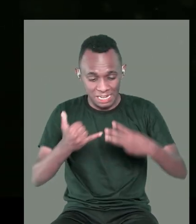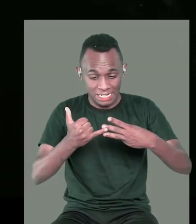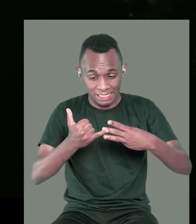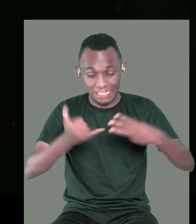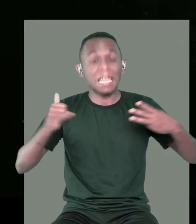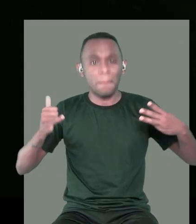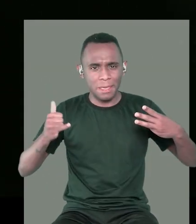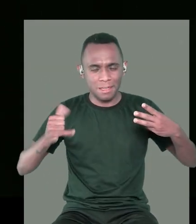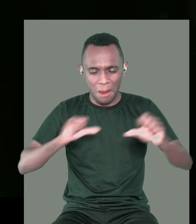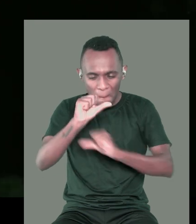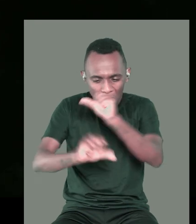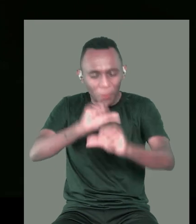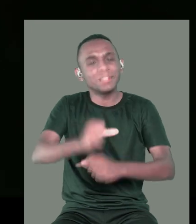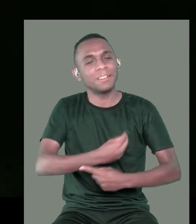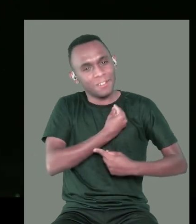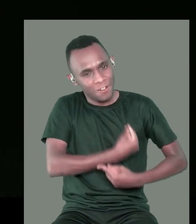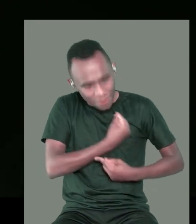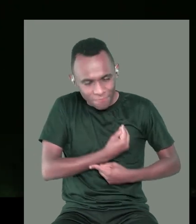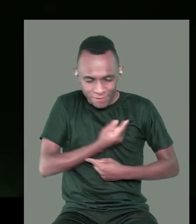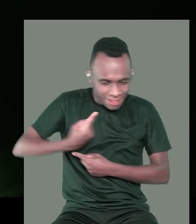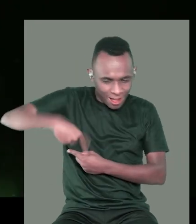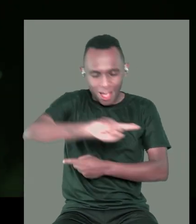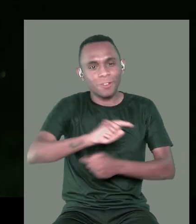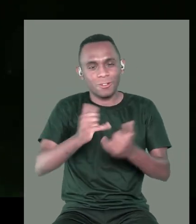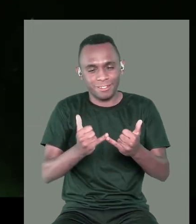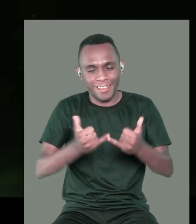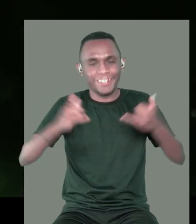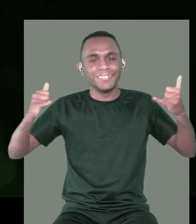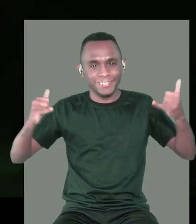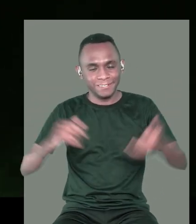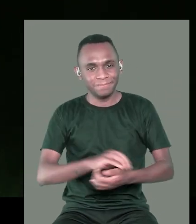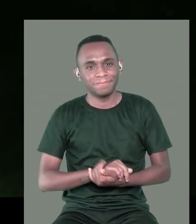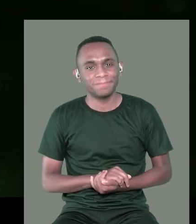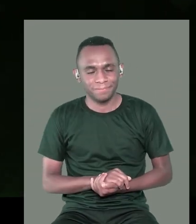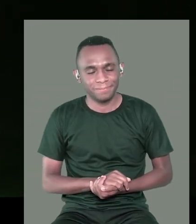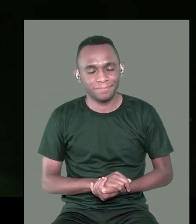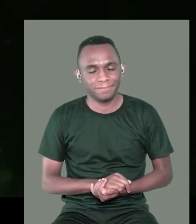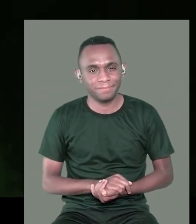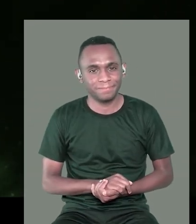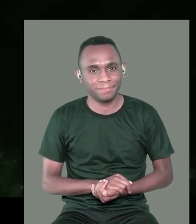CEMIG, transformando vidas com a nossa energia.